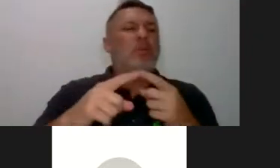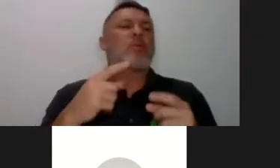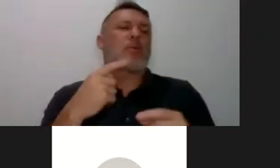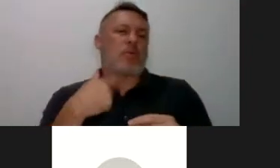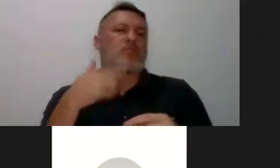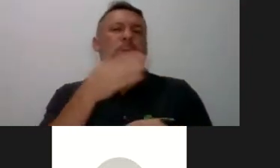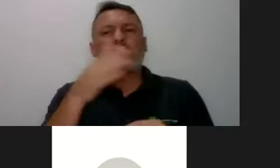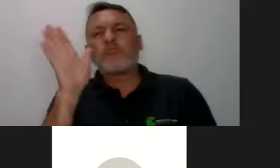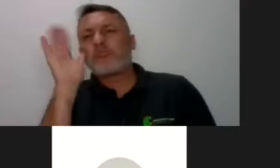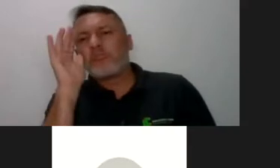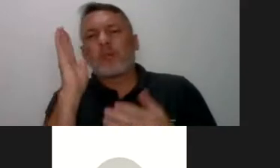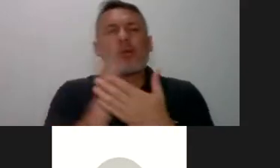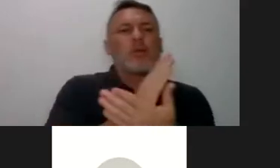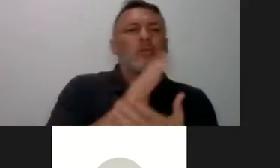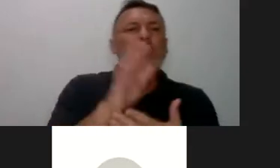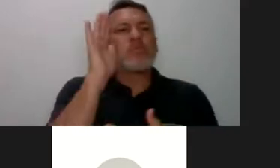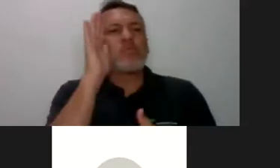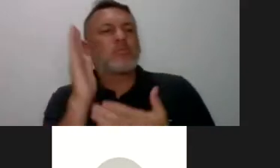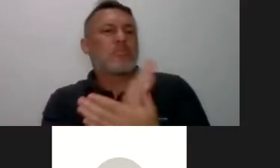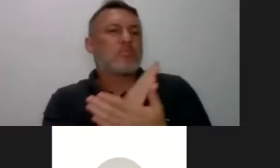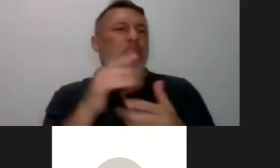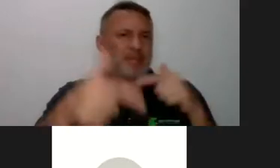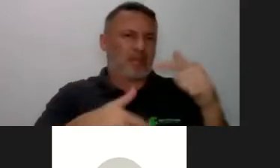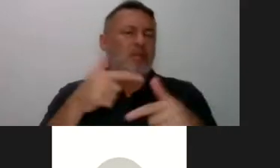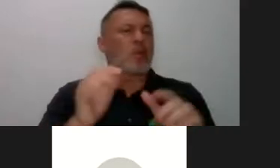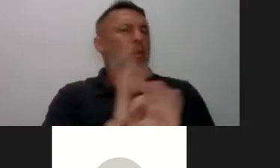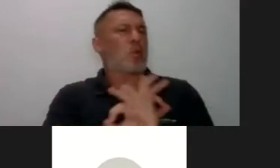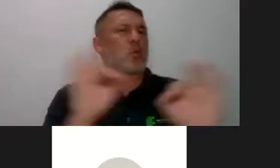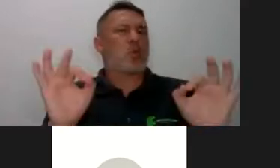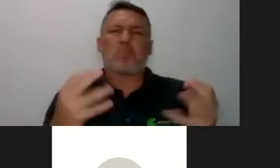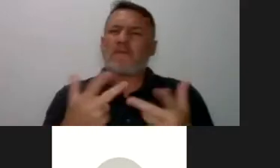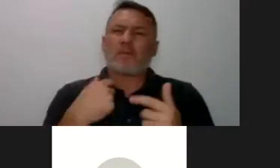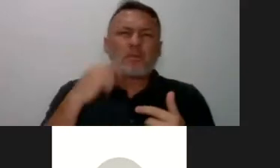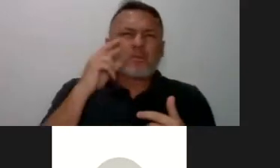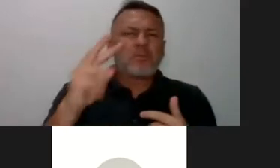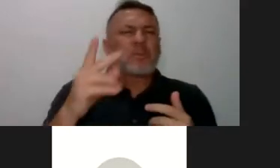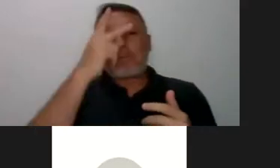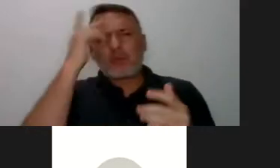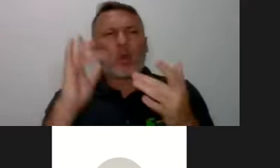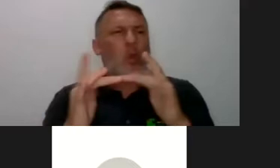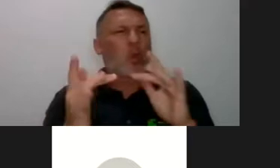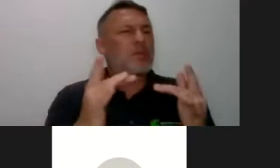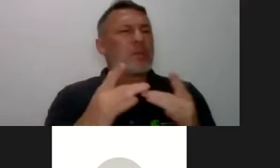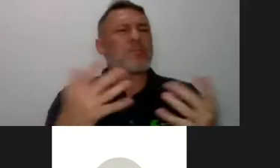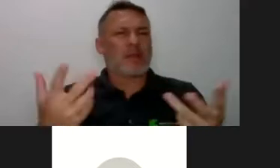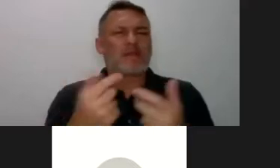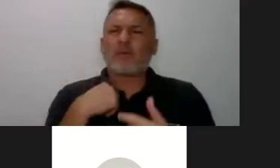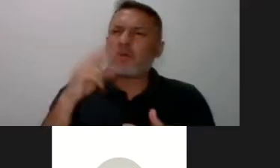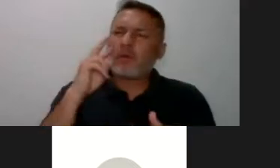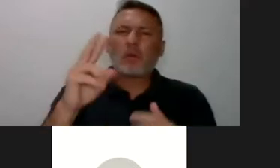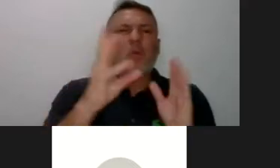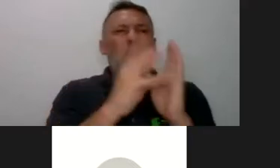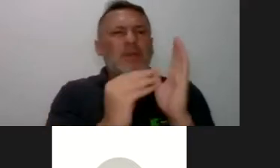atividades, assistiu algumas atividades, e foi fantástico, né? A interação entre as pessoas é maravilhosa, temos aí um conteúdo